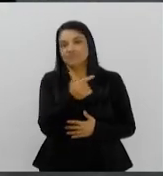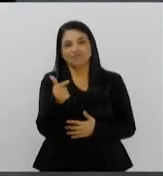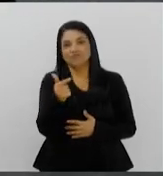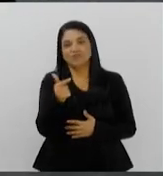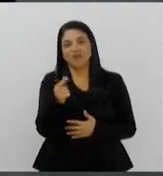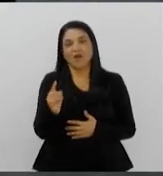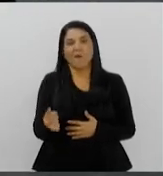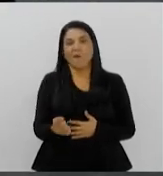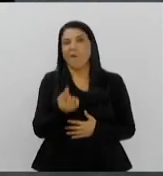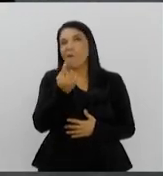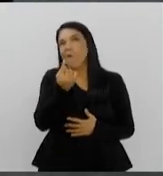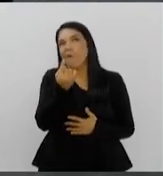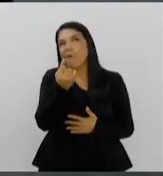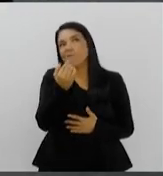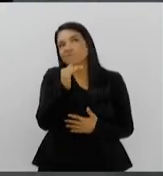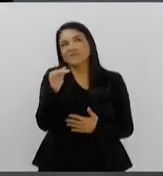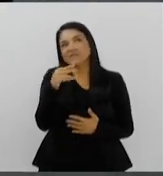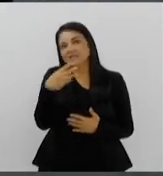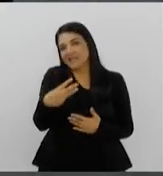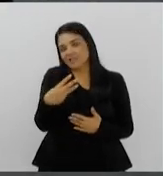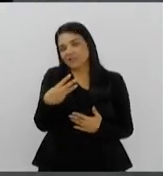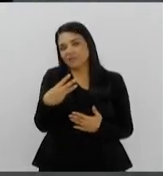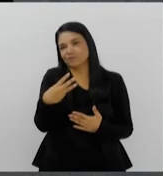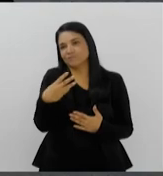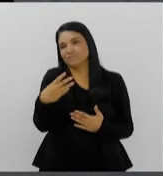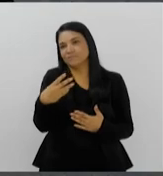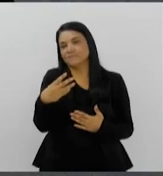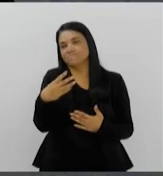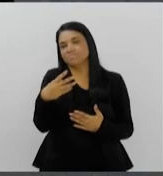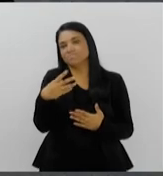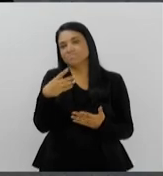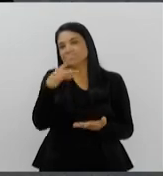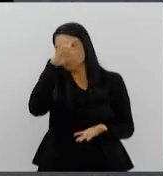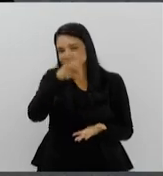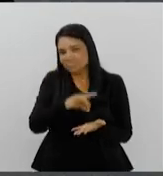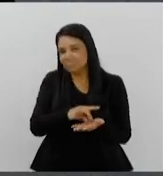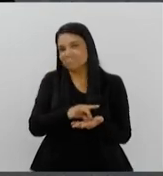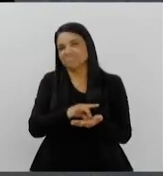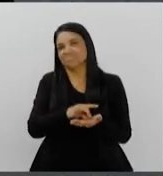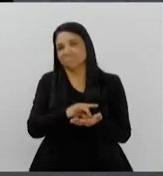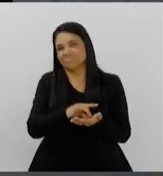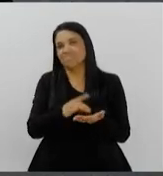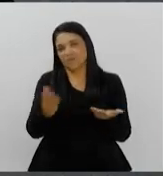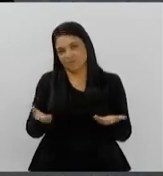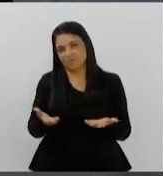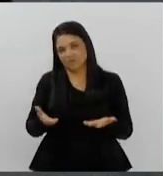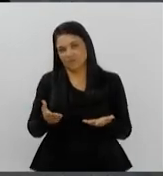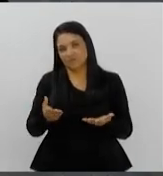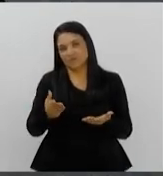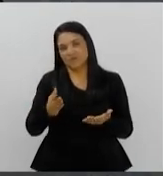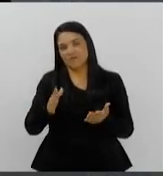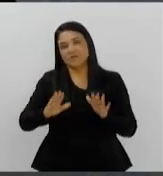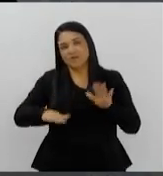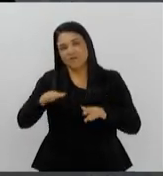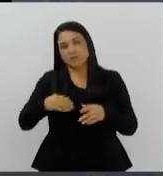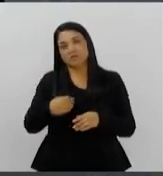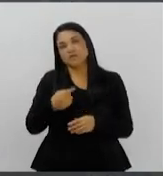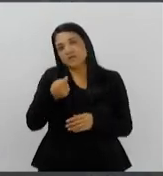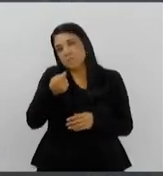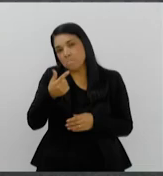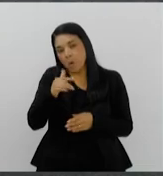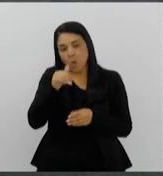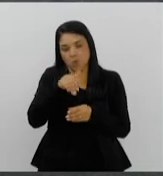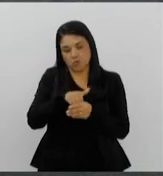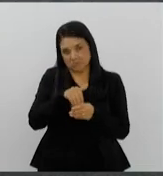hoje. Talvez, naquele momento, se fosse no chão do plenário, talvez eu tivesse alguns poucos votos a mais do que